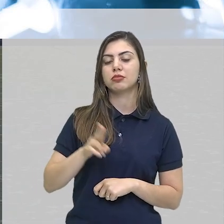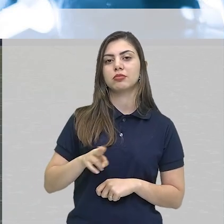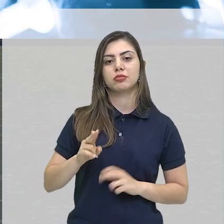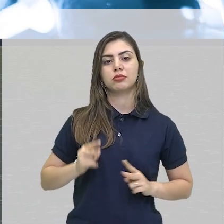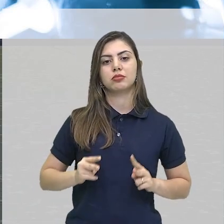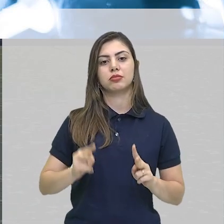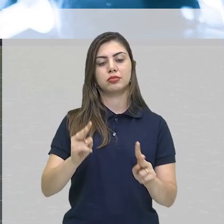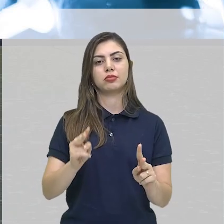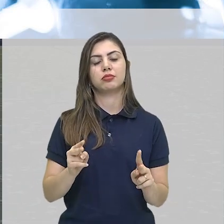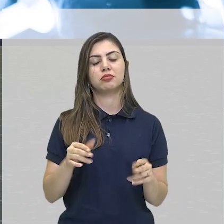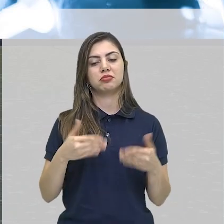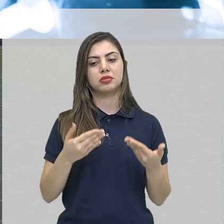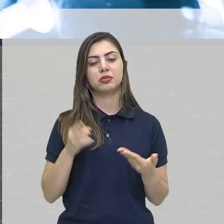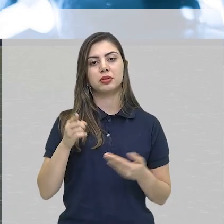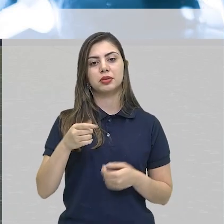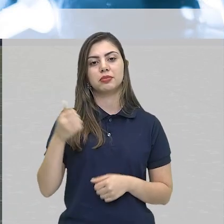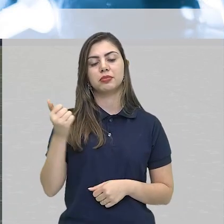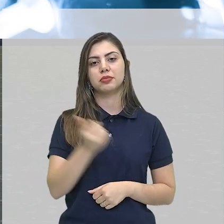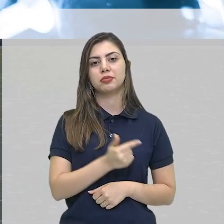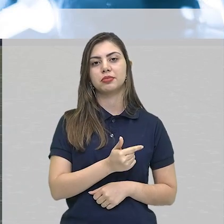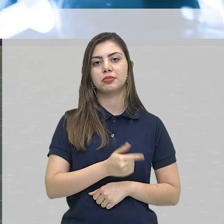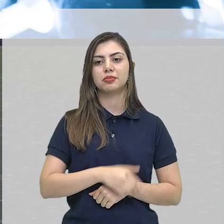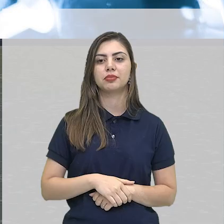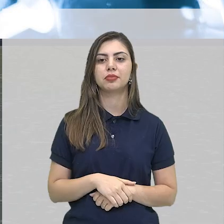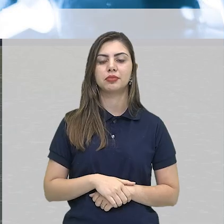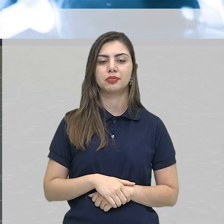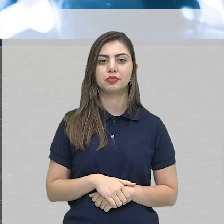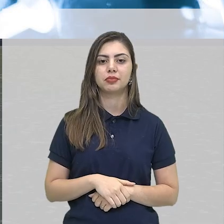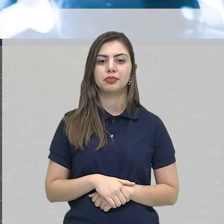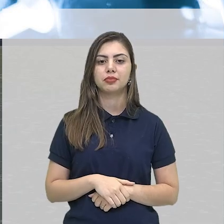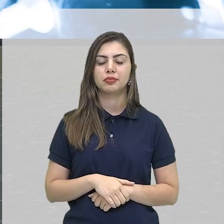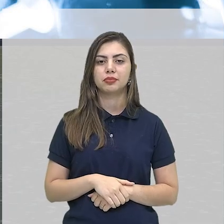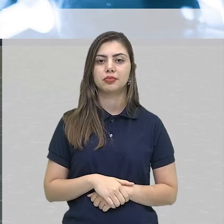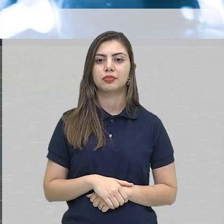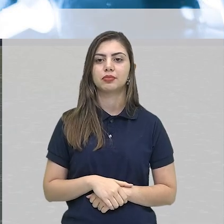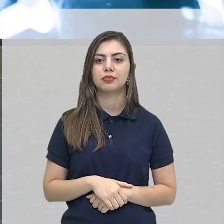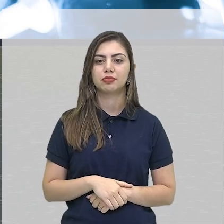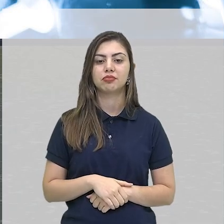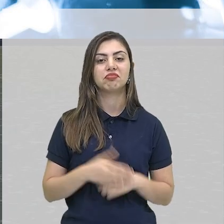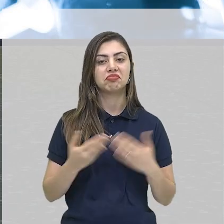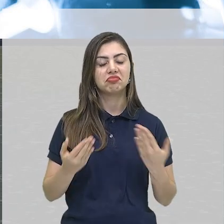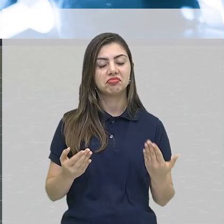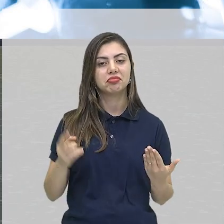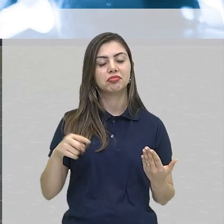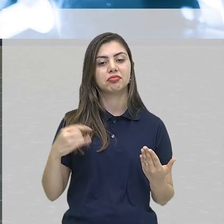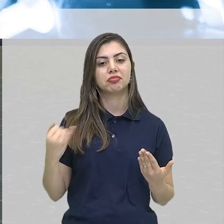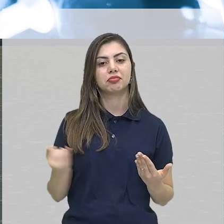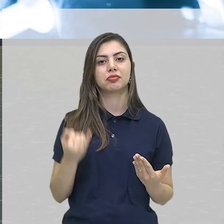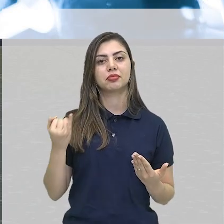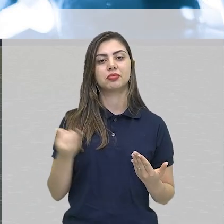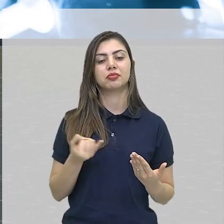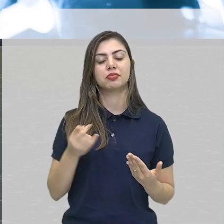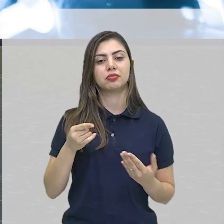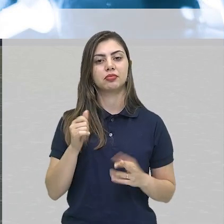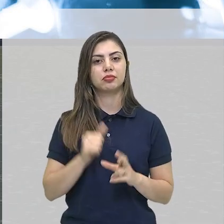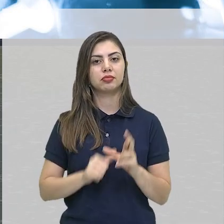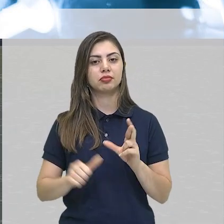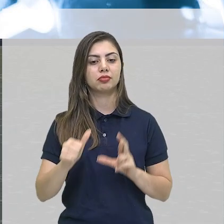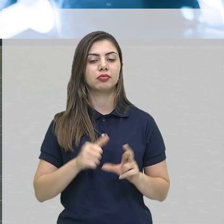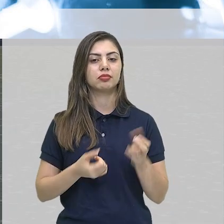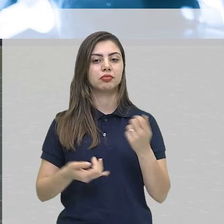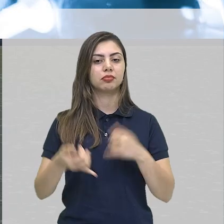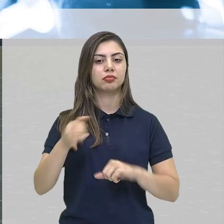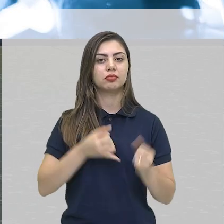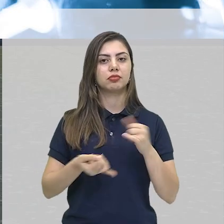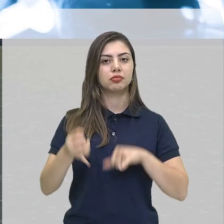de combustível renovável, certo? Então, olha aí a importância dessa reação química